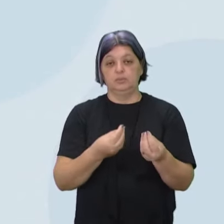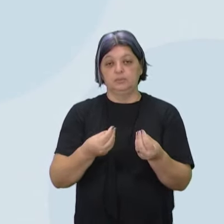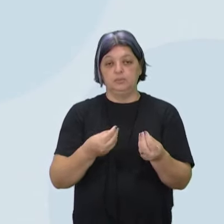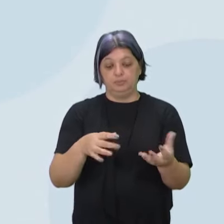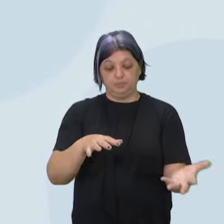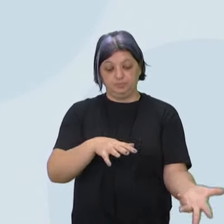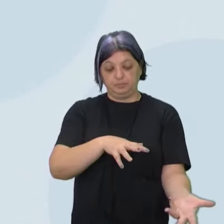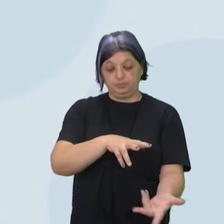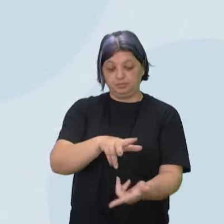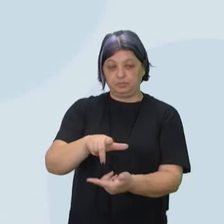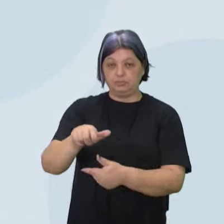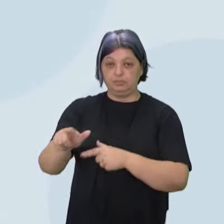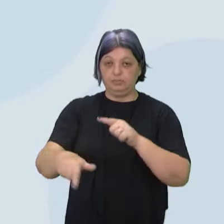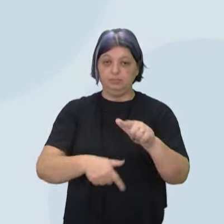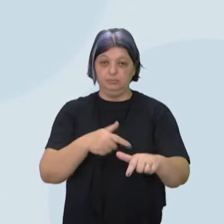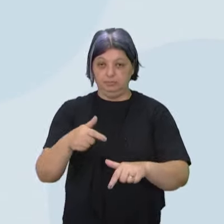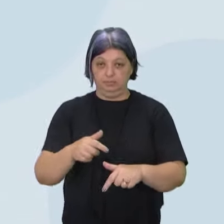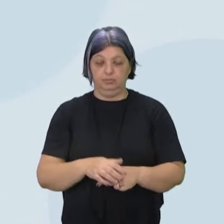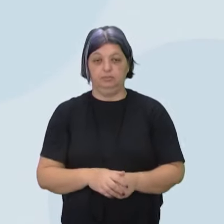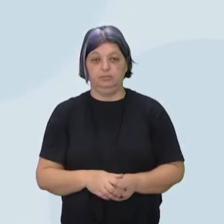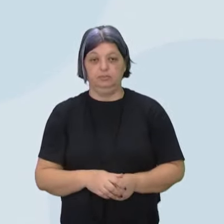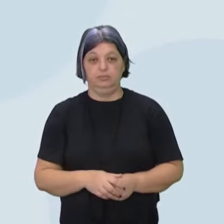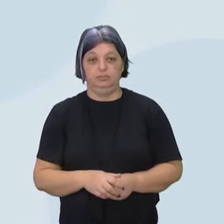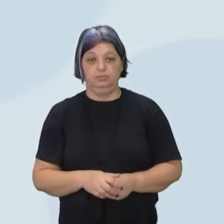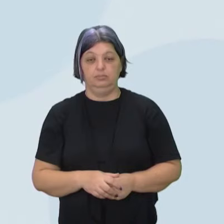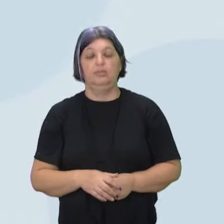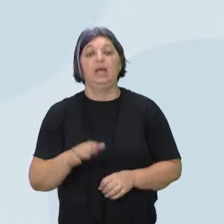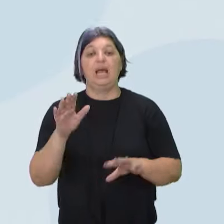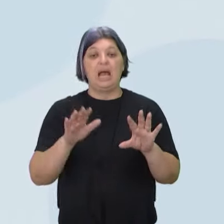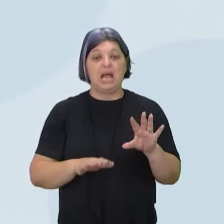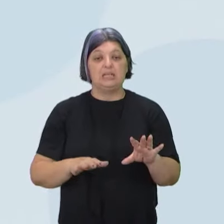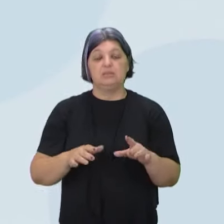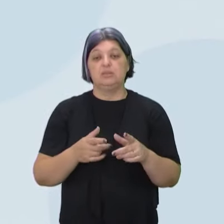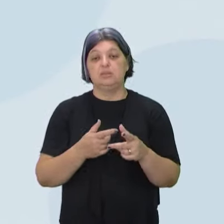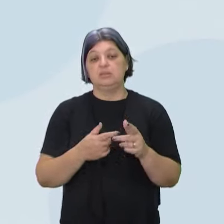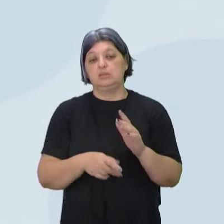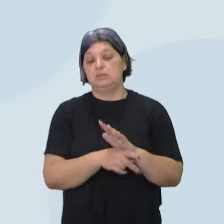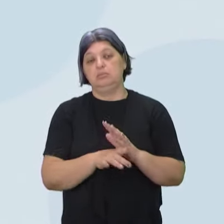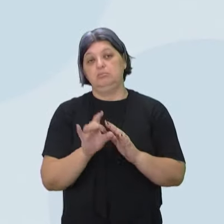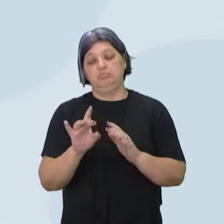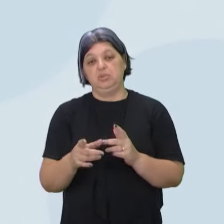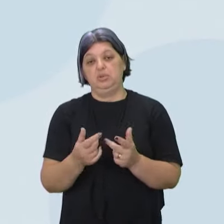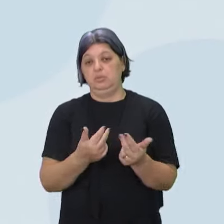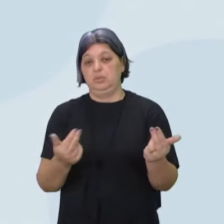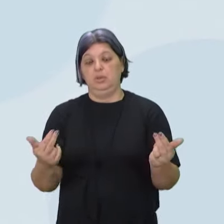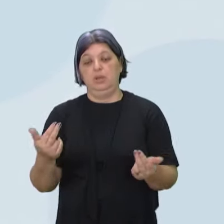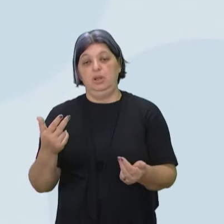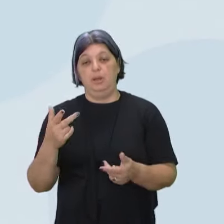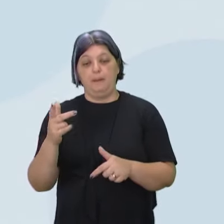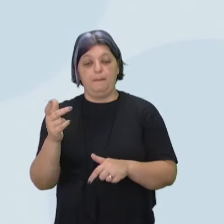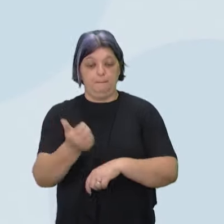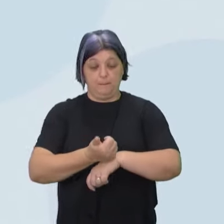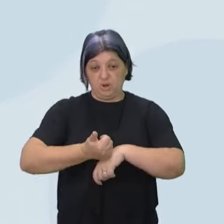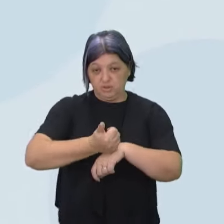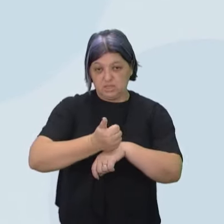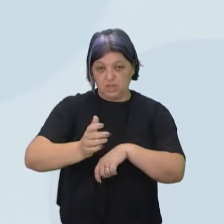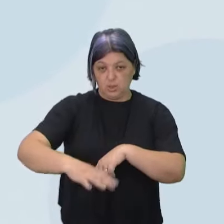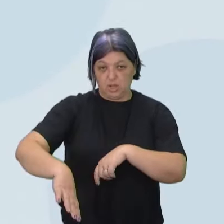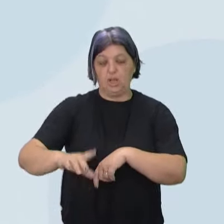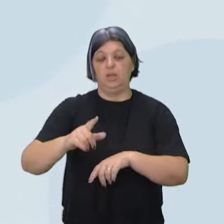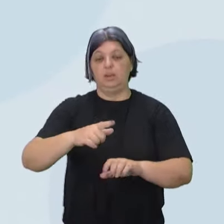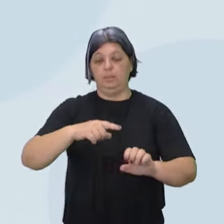do trabalho, tá bom? Então, às vezes o que ele quer é uma profissão específica, né, o seu projeto de vida. Então, o empreendedorismo, ele